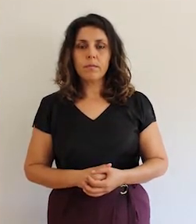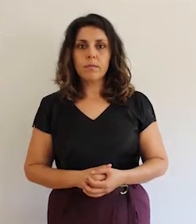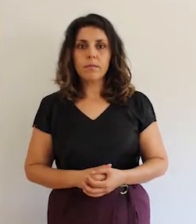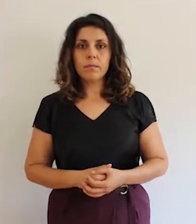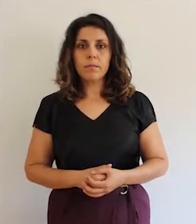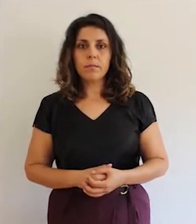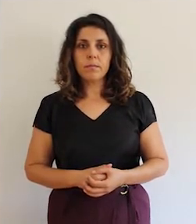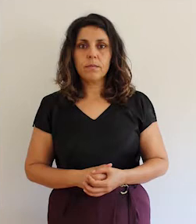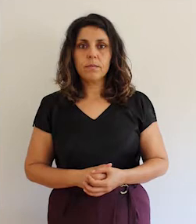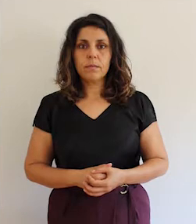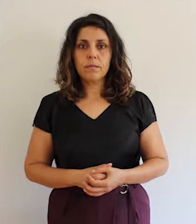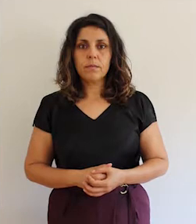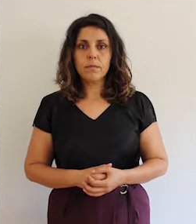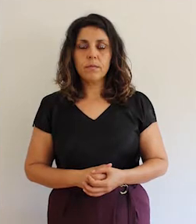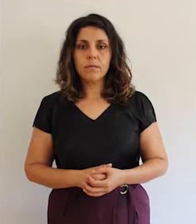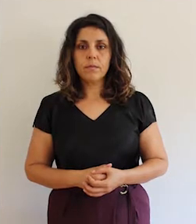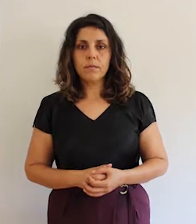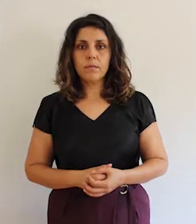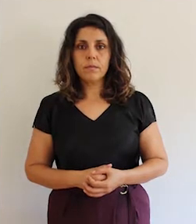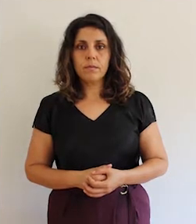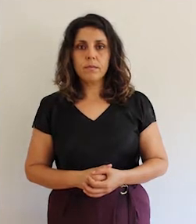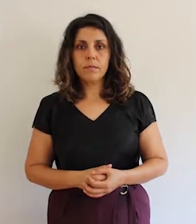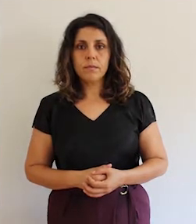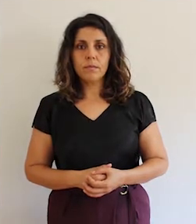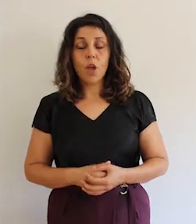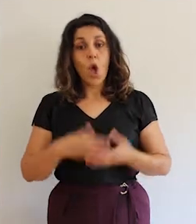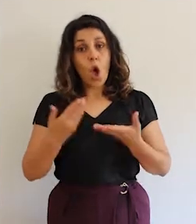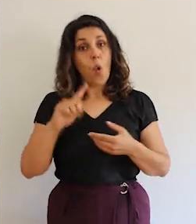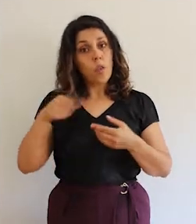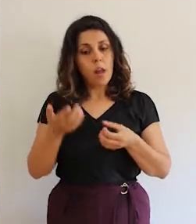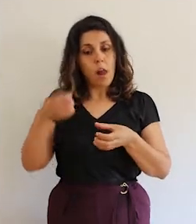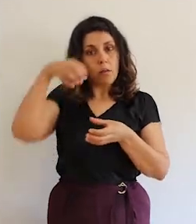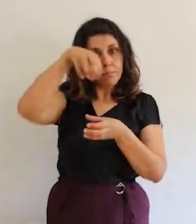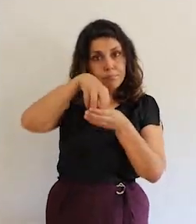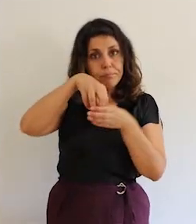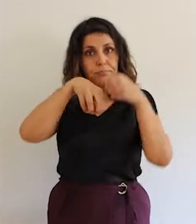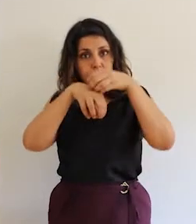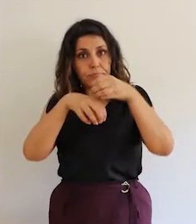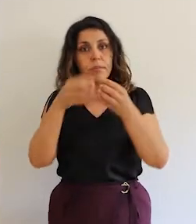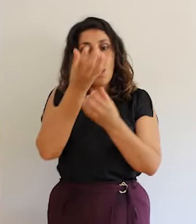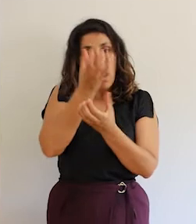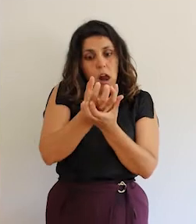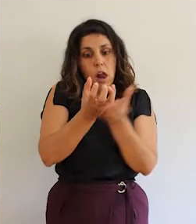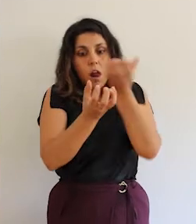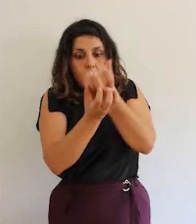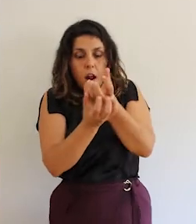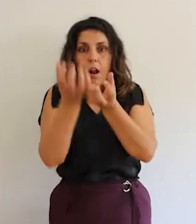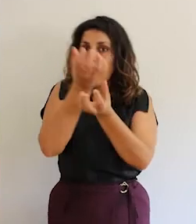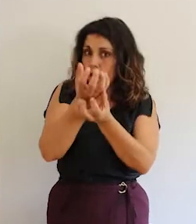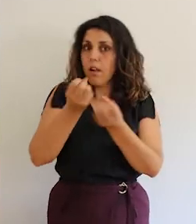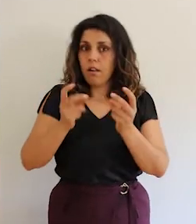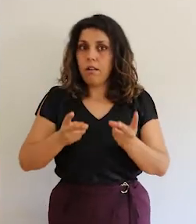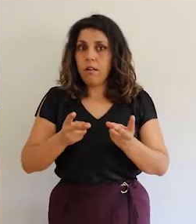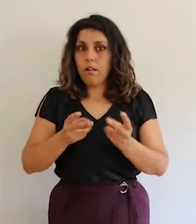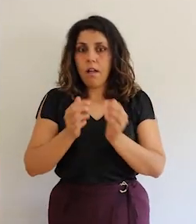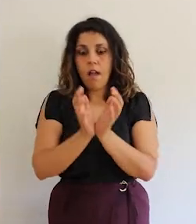Novamente. E agora vamos encaixar nesta parte aqui. Temos que encaixar assim. Estás a ver, intercalado? Esta. Assim é esta pétala ficar no